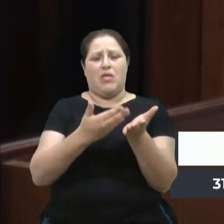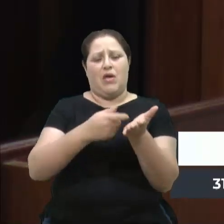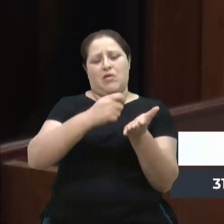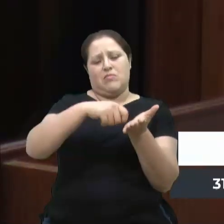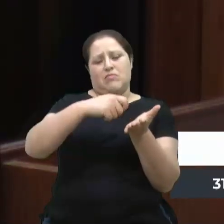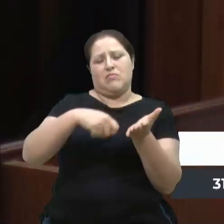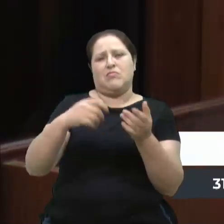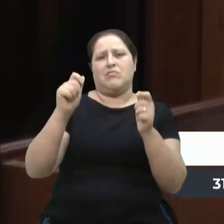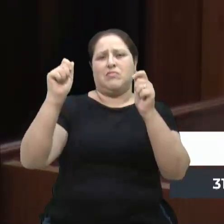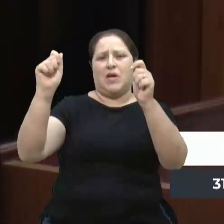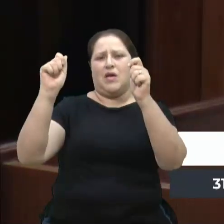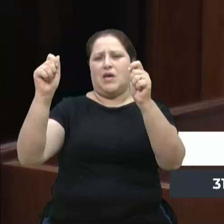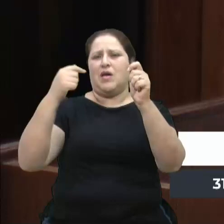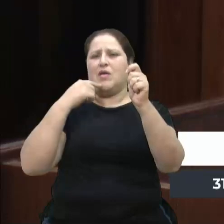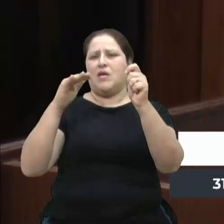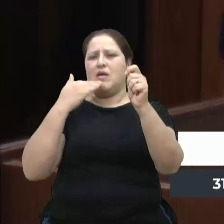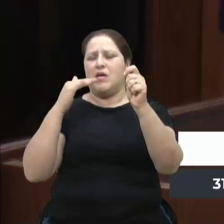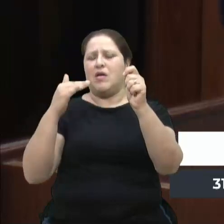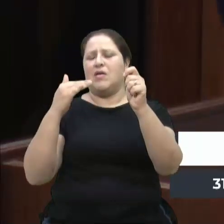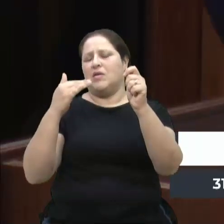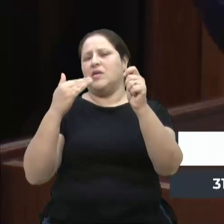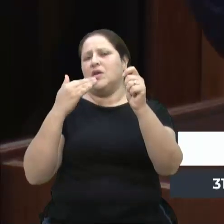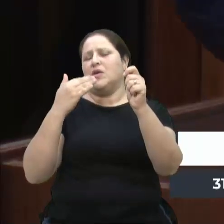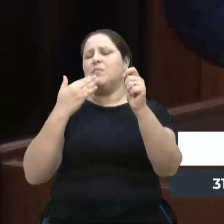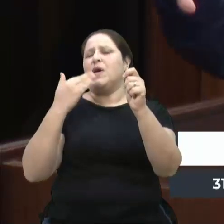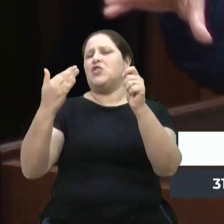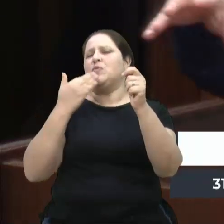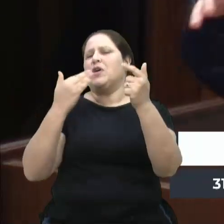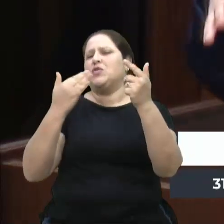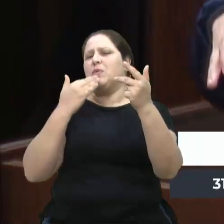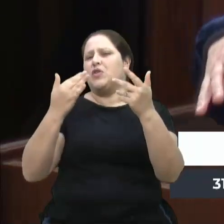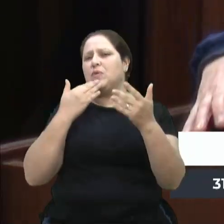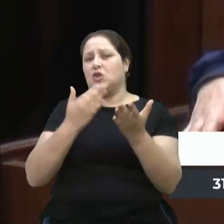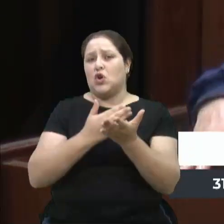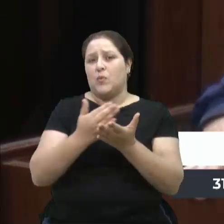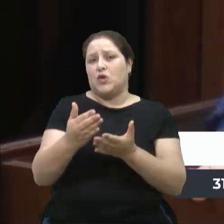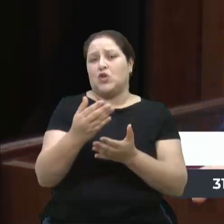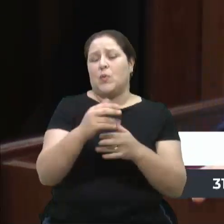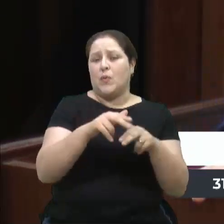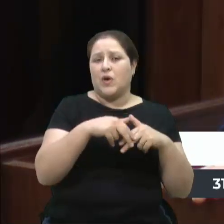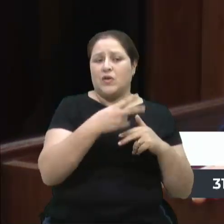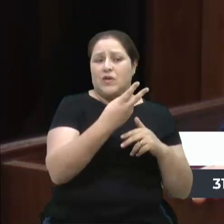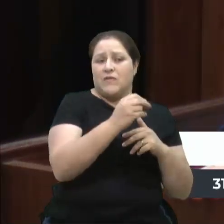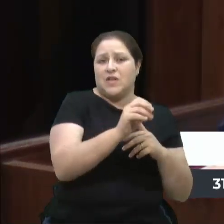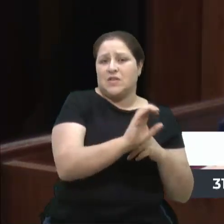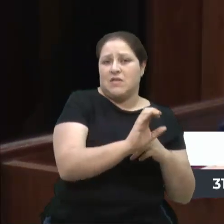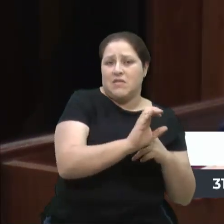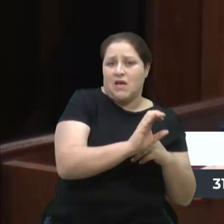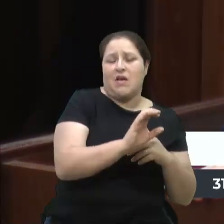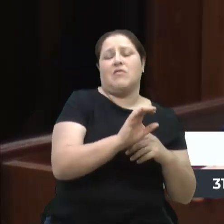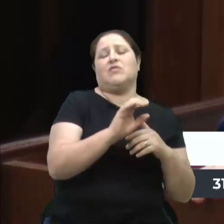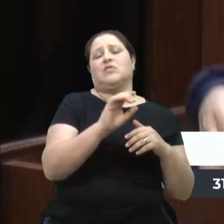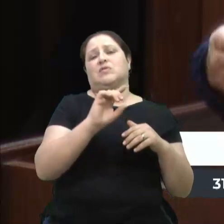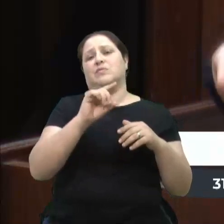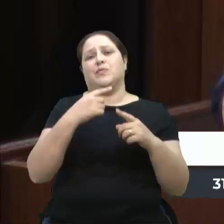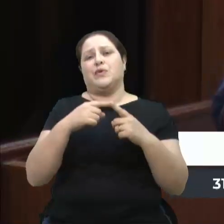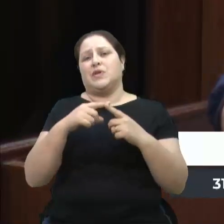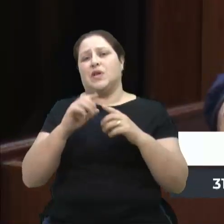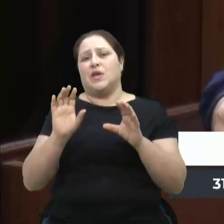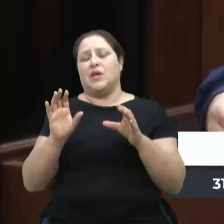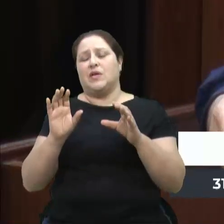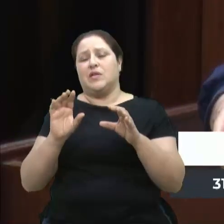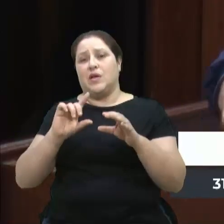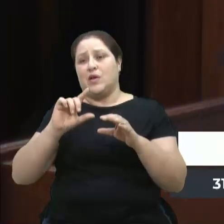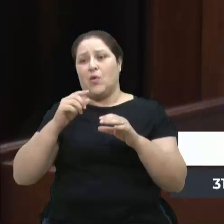válida. Nasceu de 20 centavos e se ampliou para as lutas maiores, com uma indignação do povo por não ter uma área de lazer numa escola, no